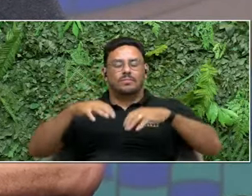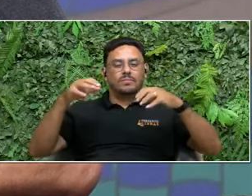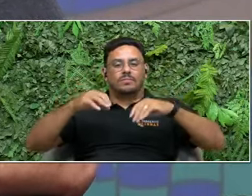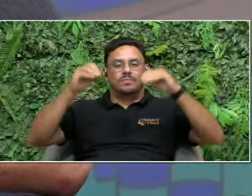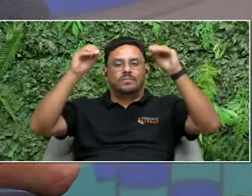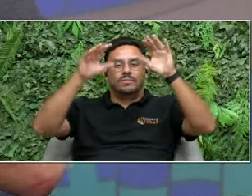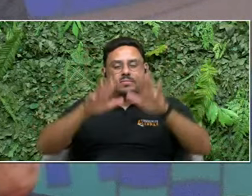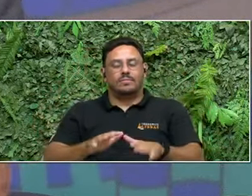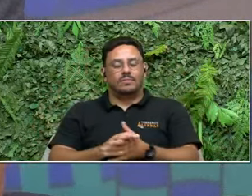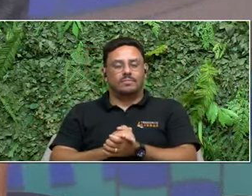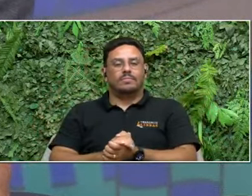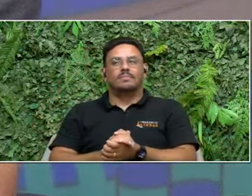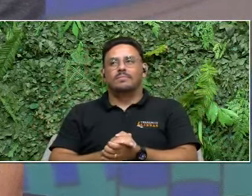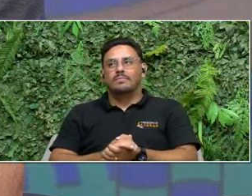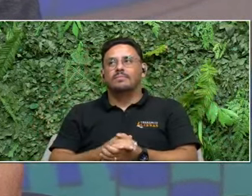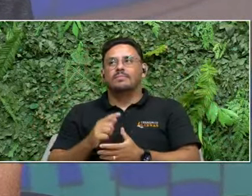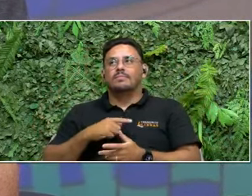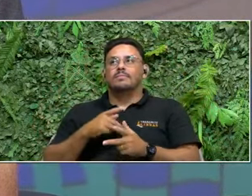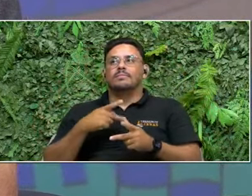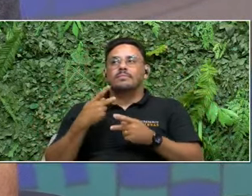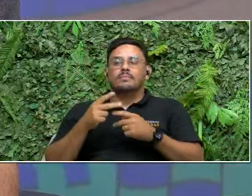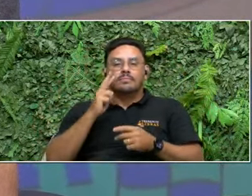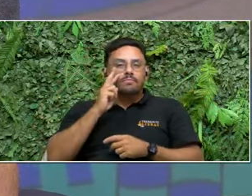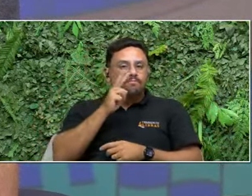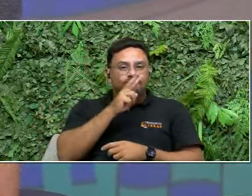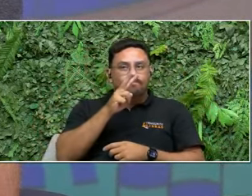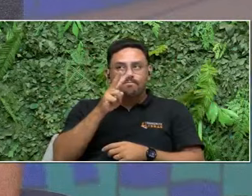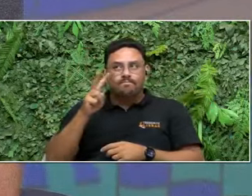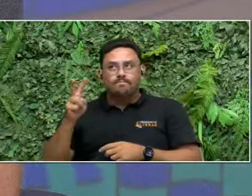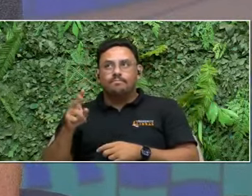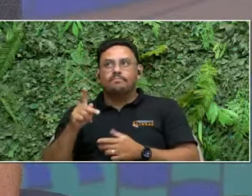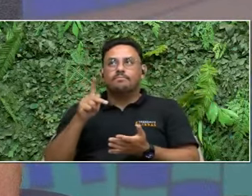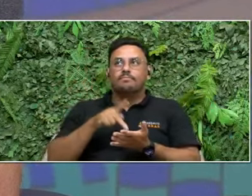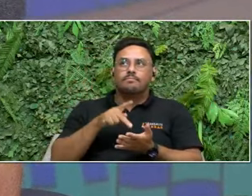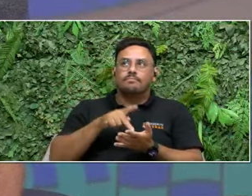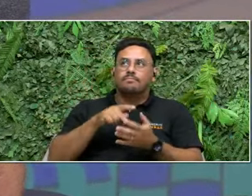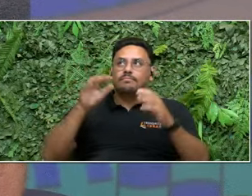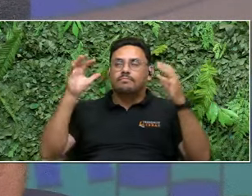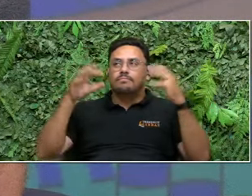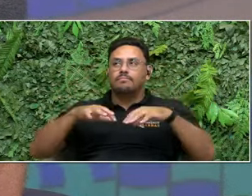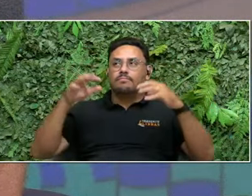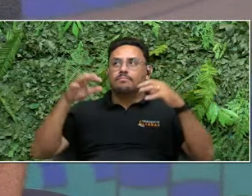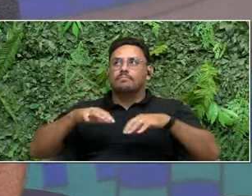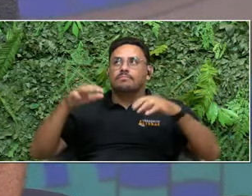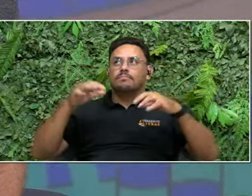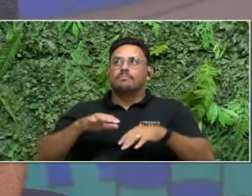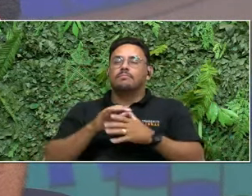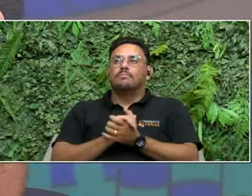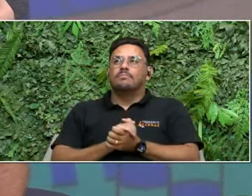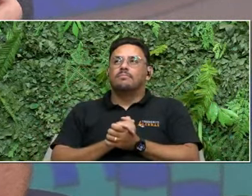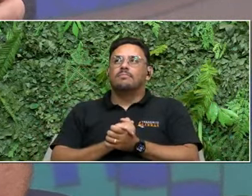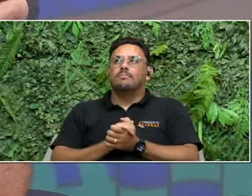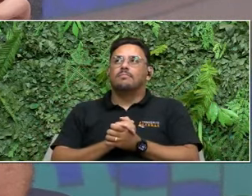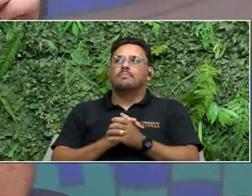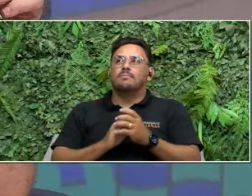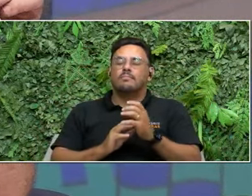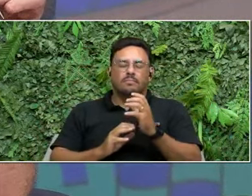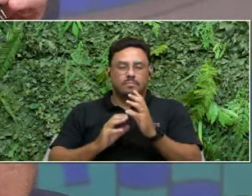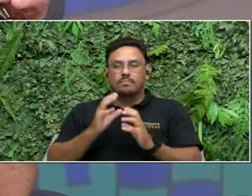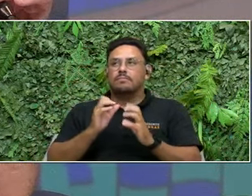É não a gente tá acompanhando imagens e de fato realmente chovendo para caramba aí vocês fica abrigados aí